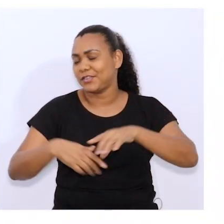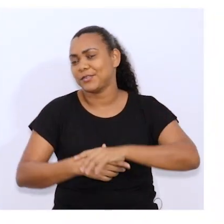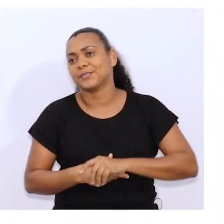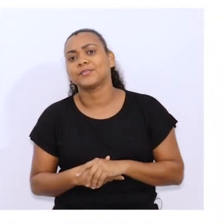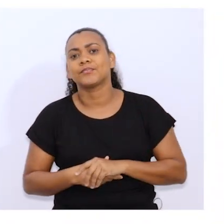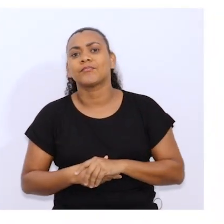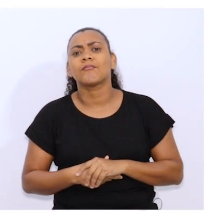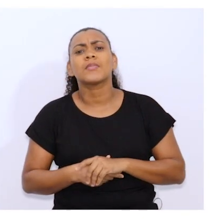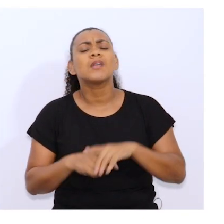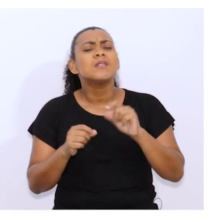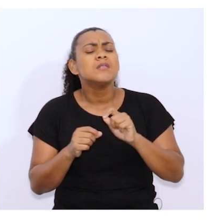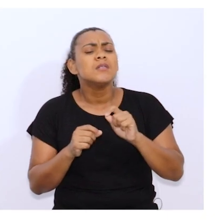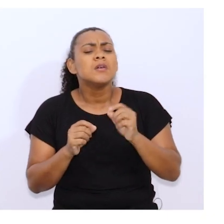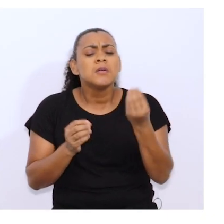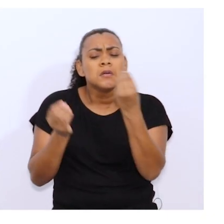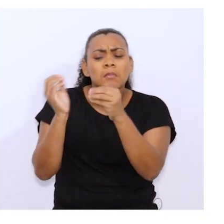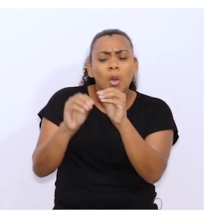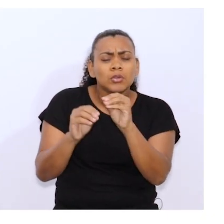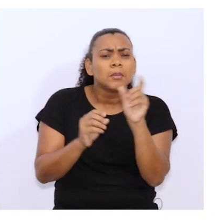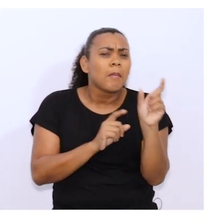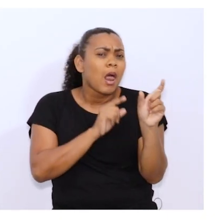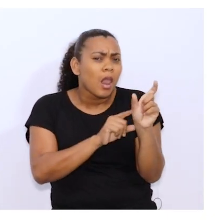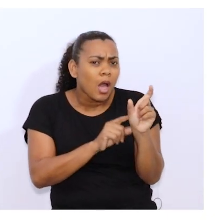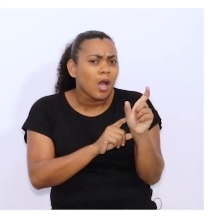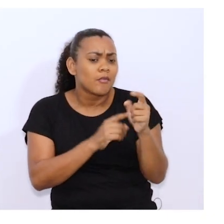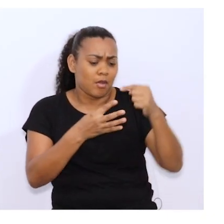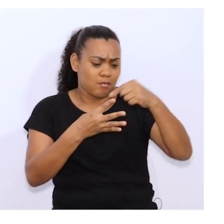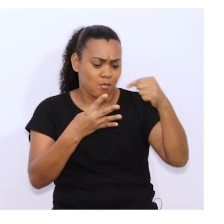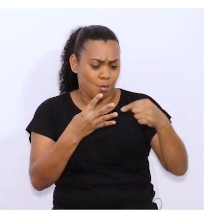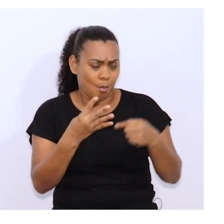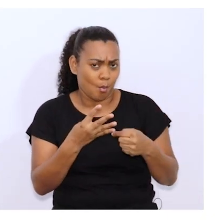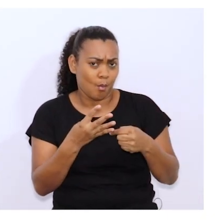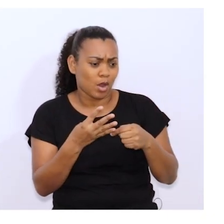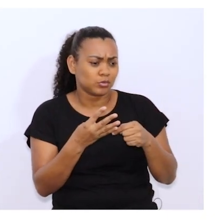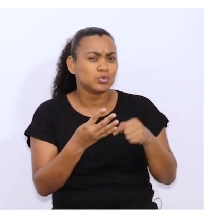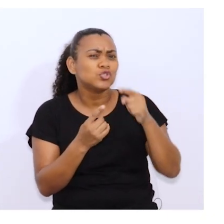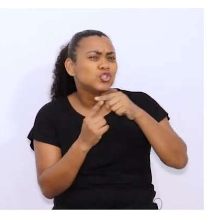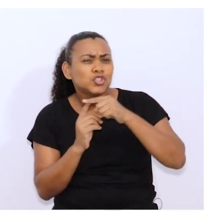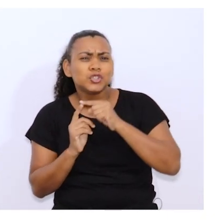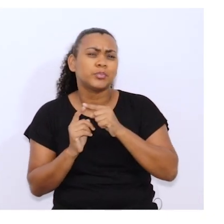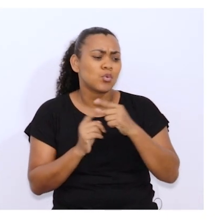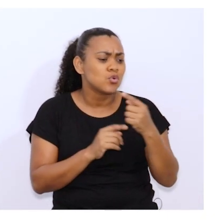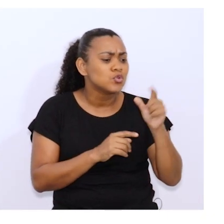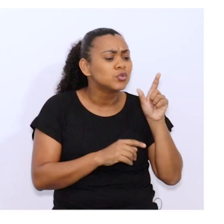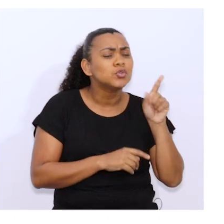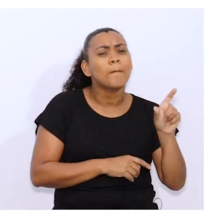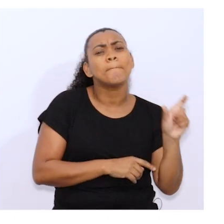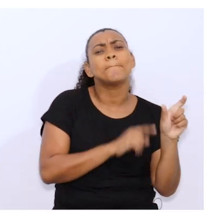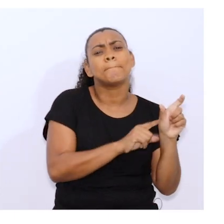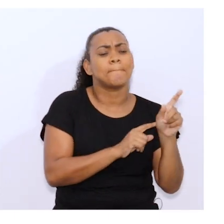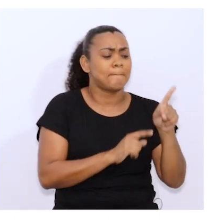Desafio. Complete com porquê, porquê, porquê ou